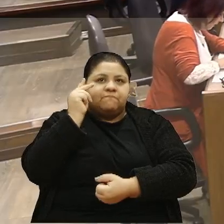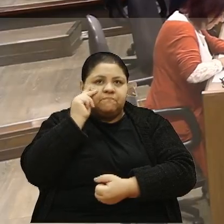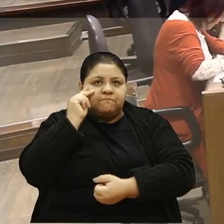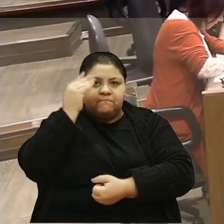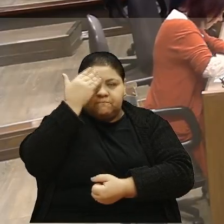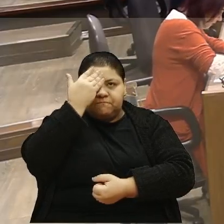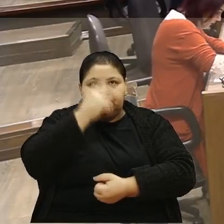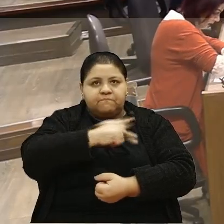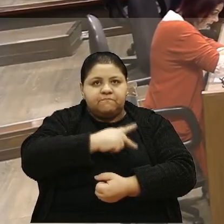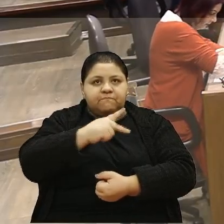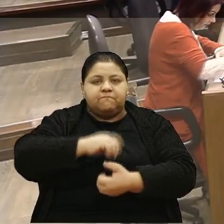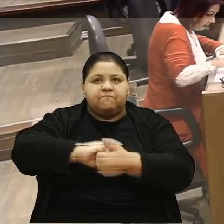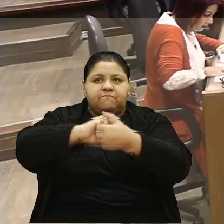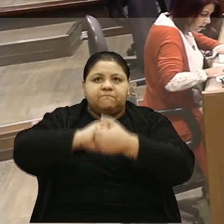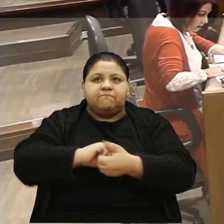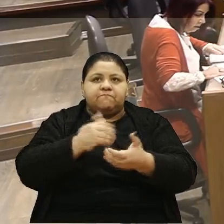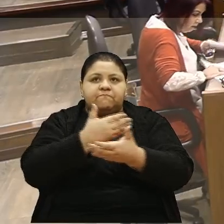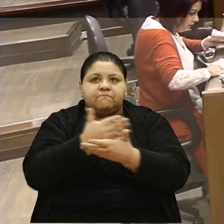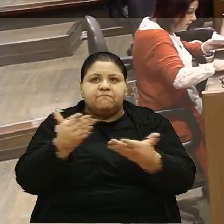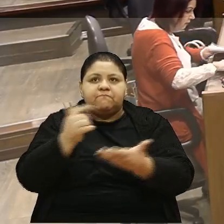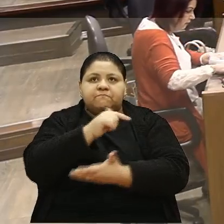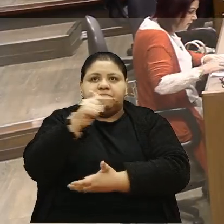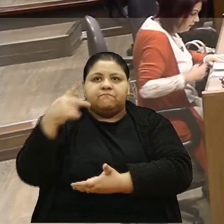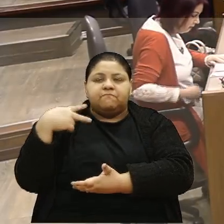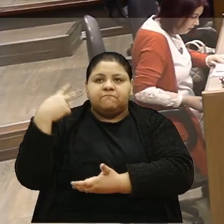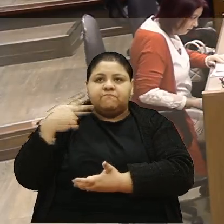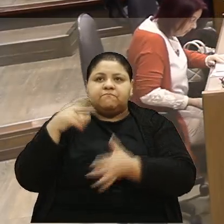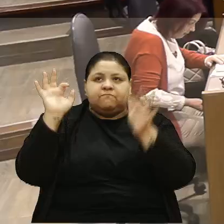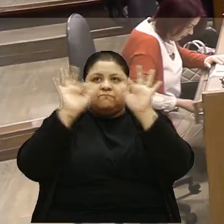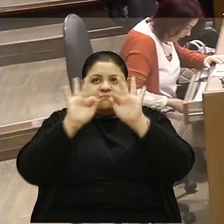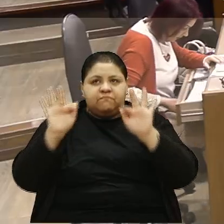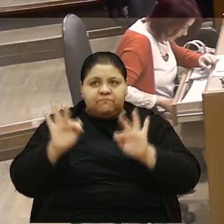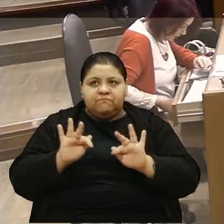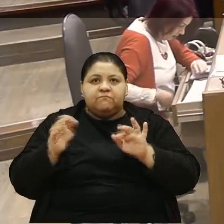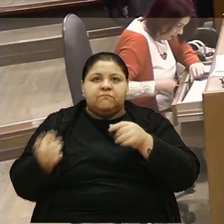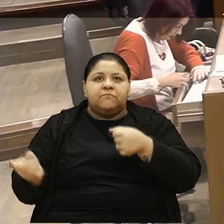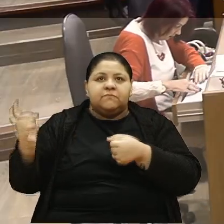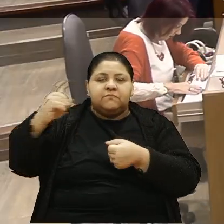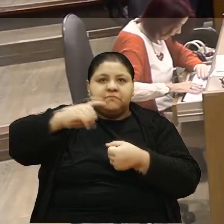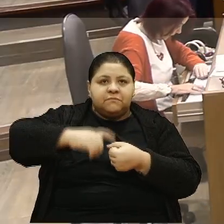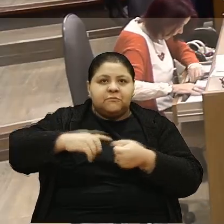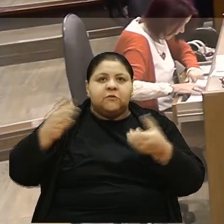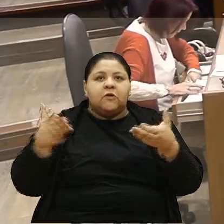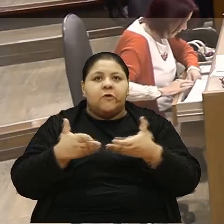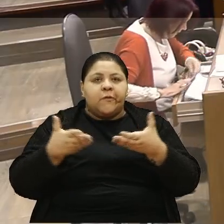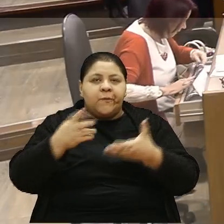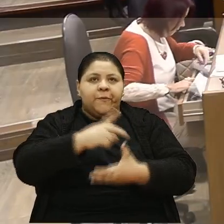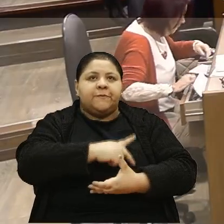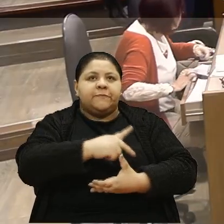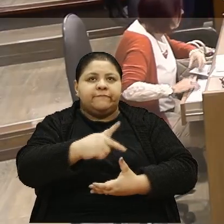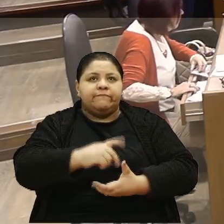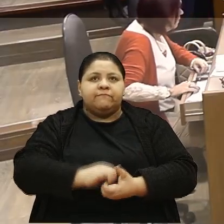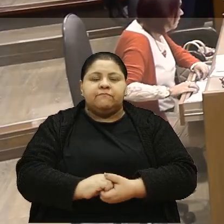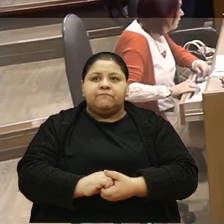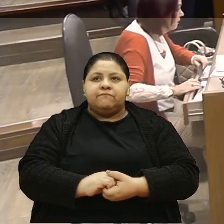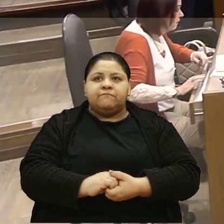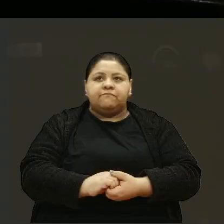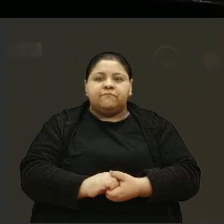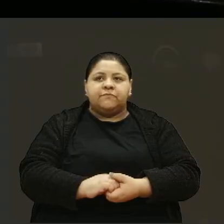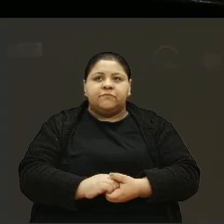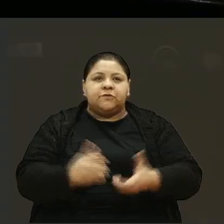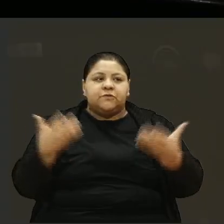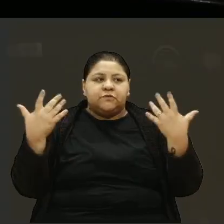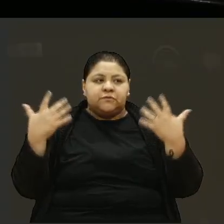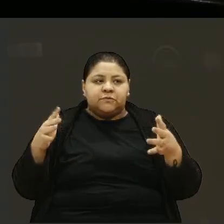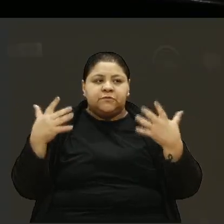obrigado, presidente. Meus cumprimentos ao senhor, aos demais vereadores. Muito feliz com esse retorno. E hoje, presidente, o meu voto de